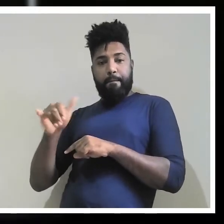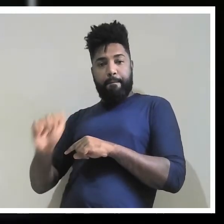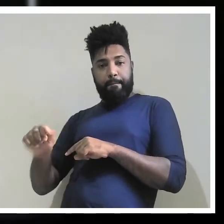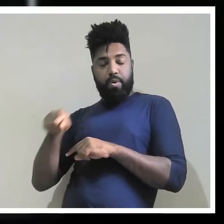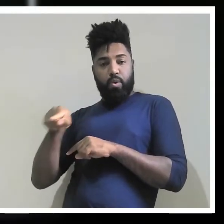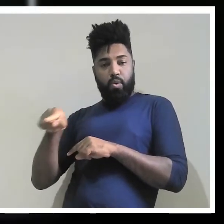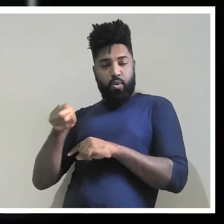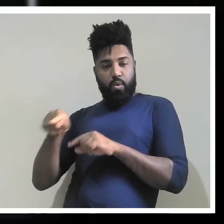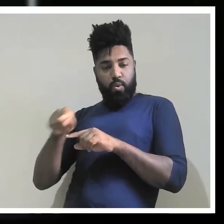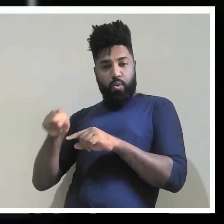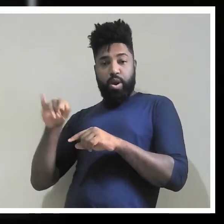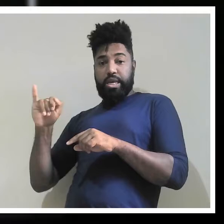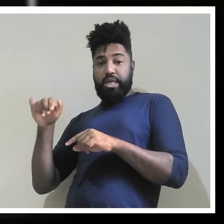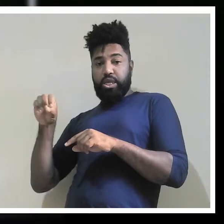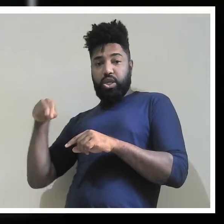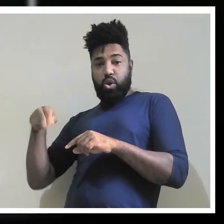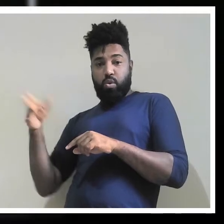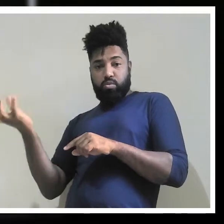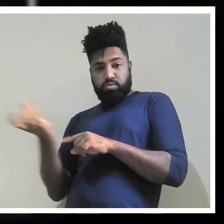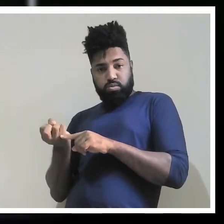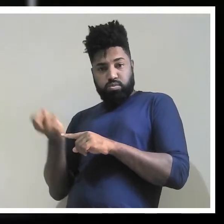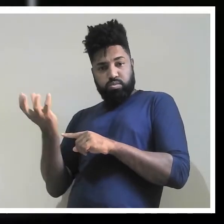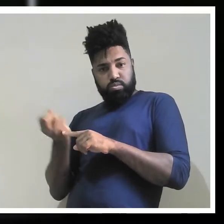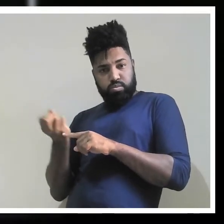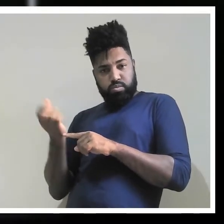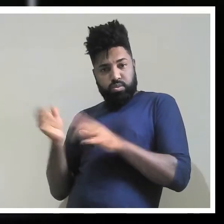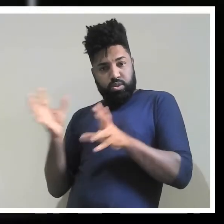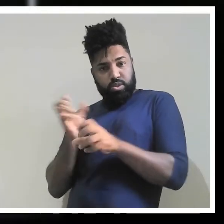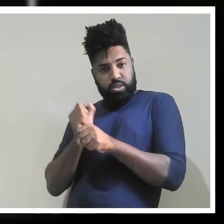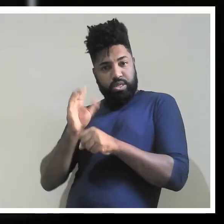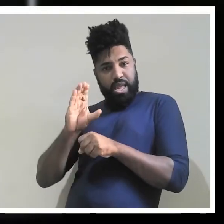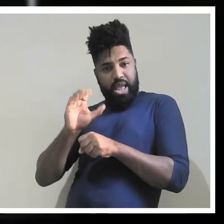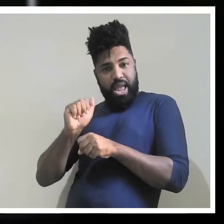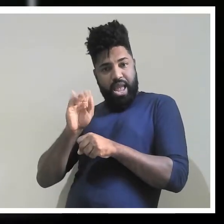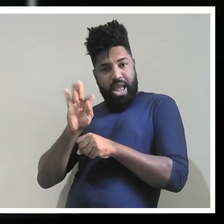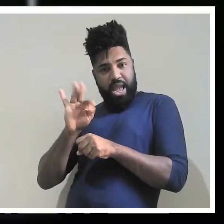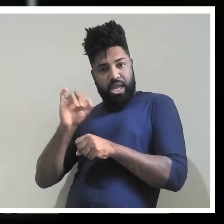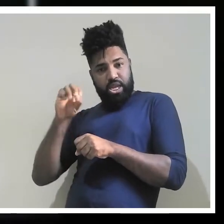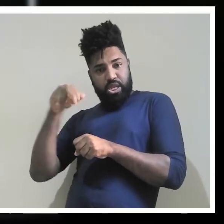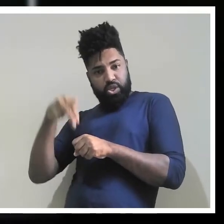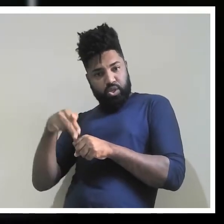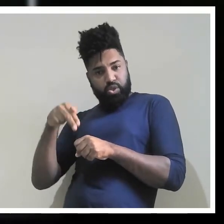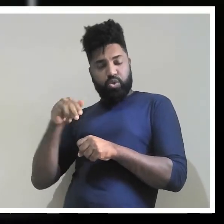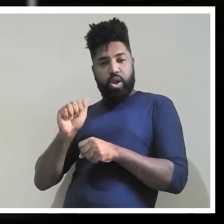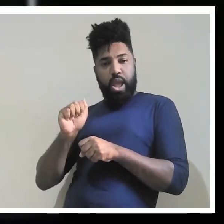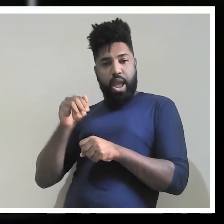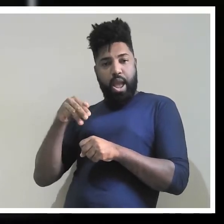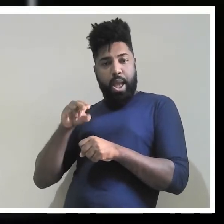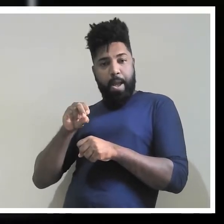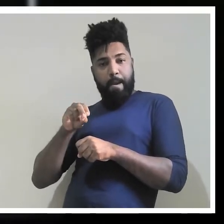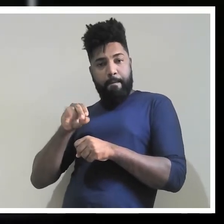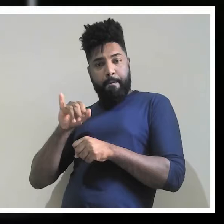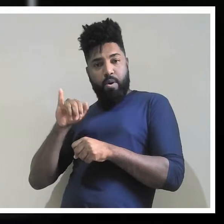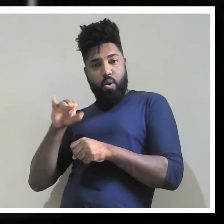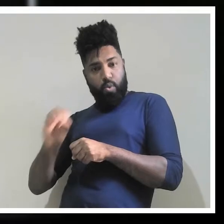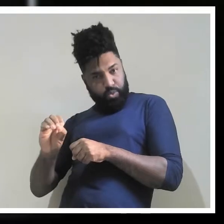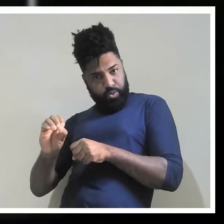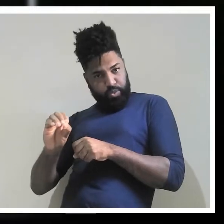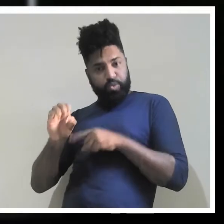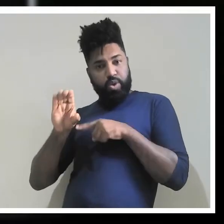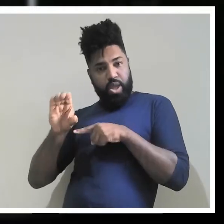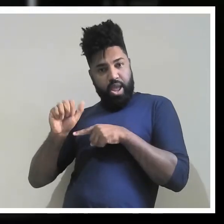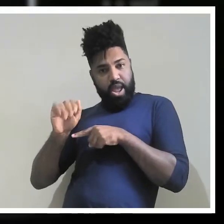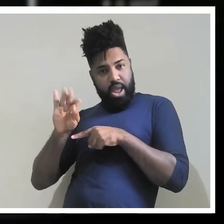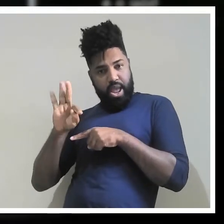consumindo o íon hidrônio da solução, formando o cátion amônio. Olha só, amônio é o nome do cátion,